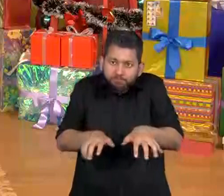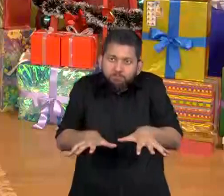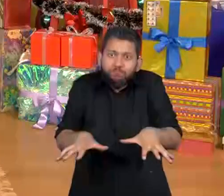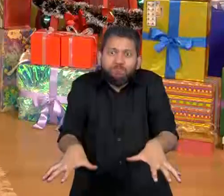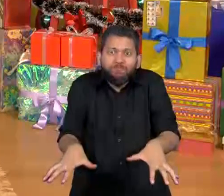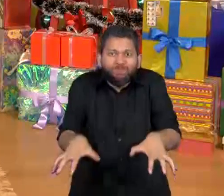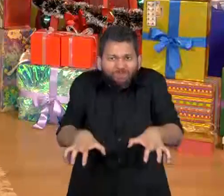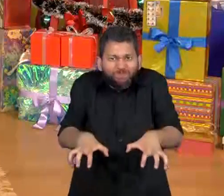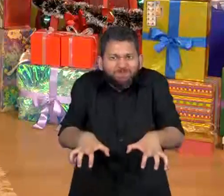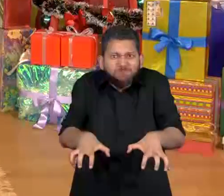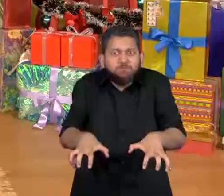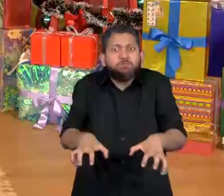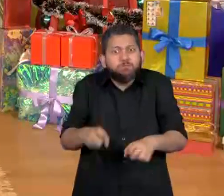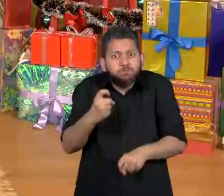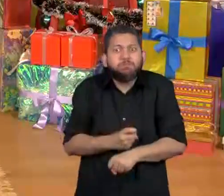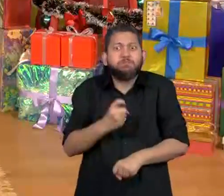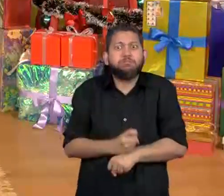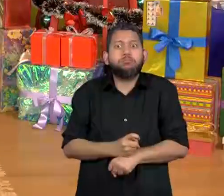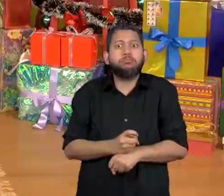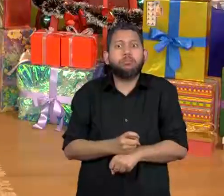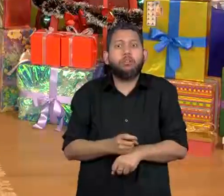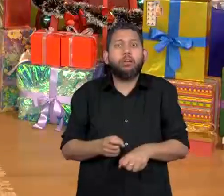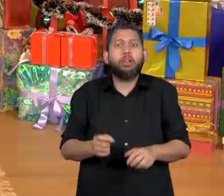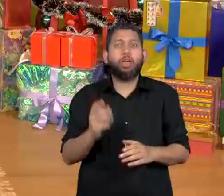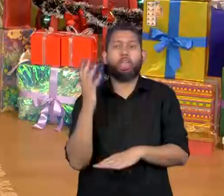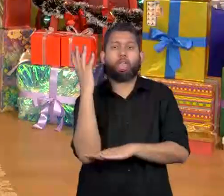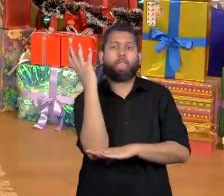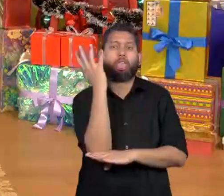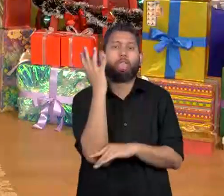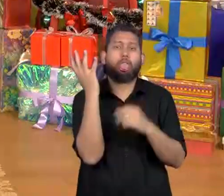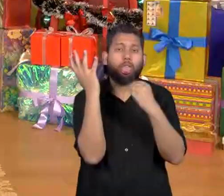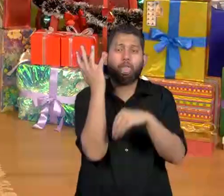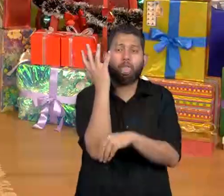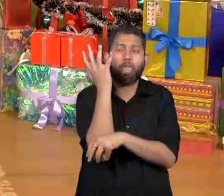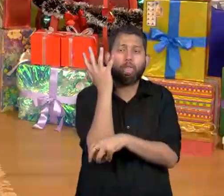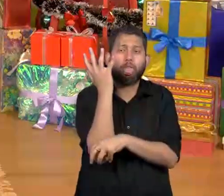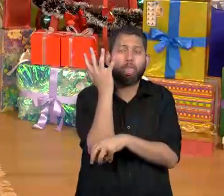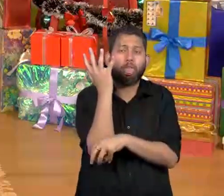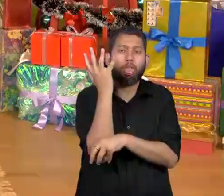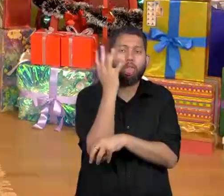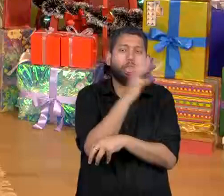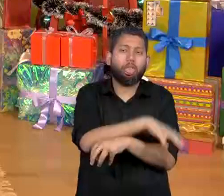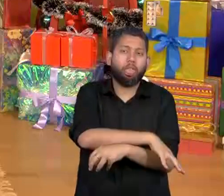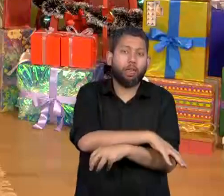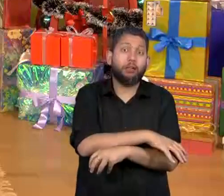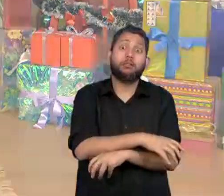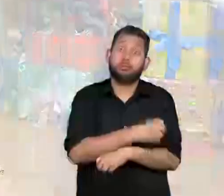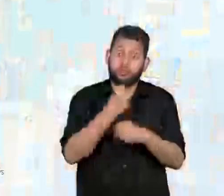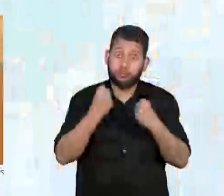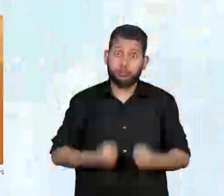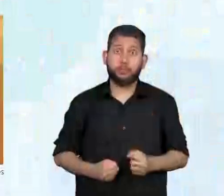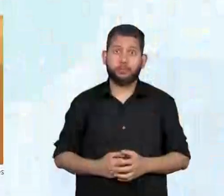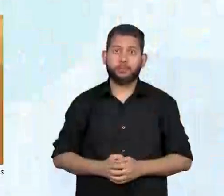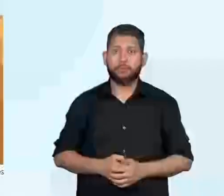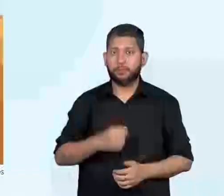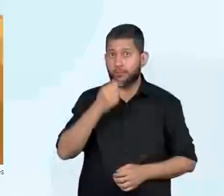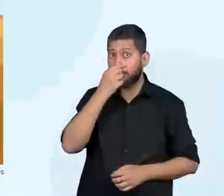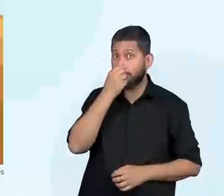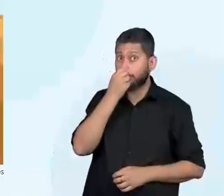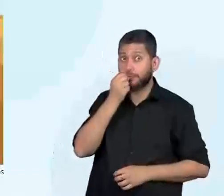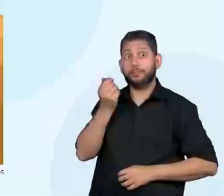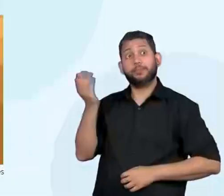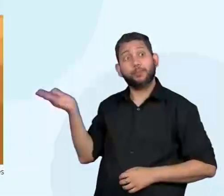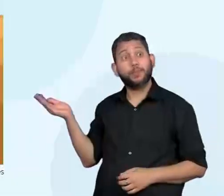precisa aí de grandes sustentações, né? Exatamente. Então, voltando aqui para a tela, olha... Nós temos aí